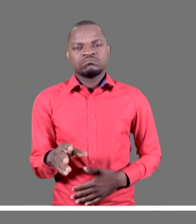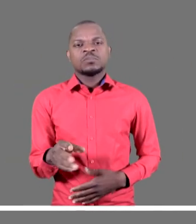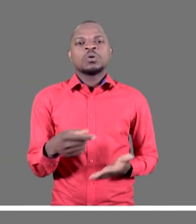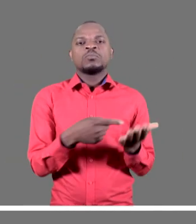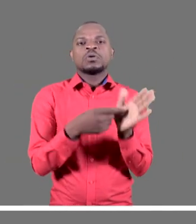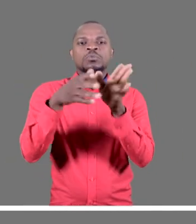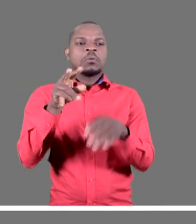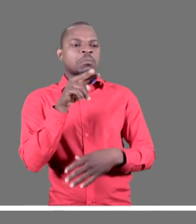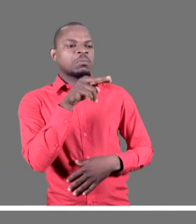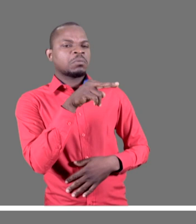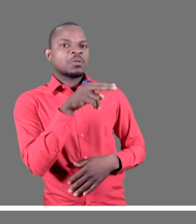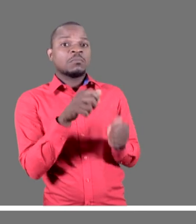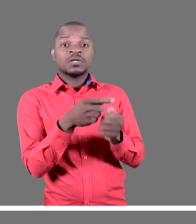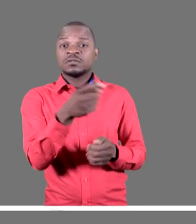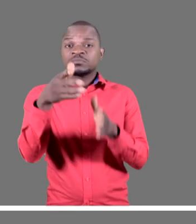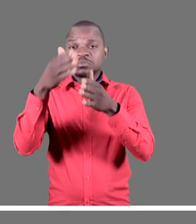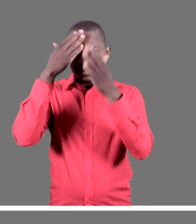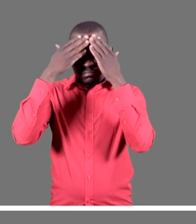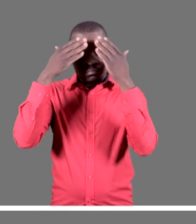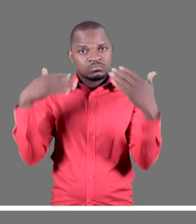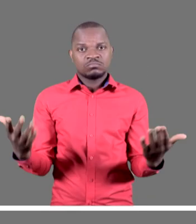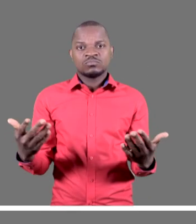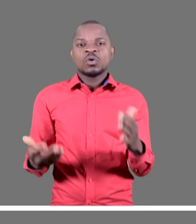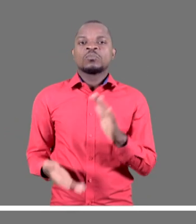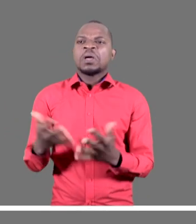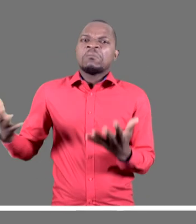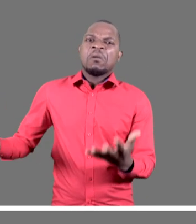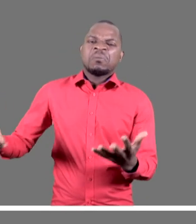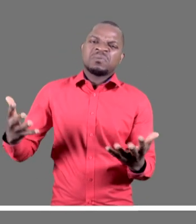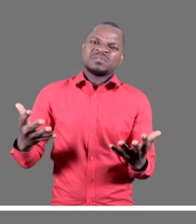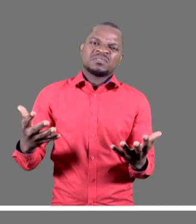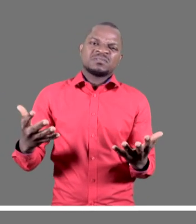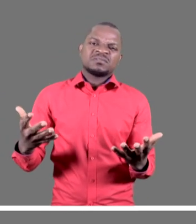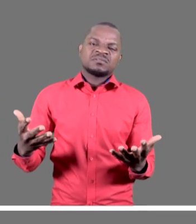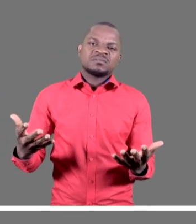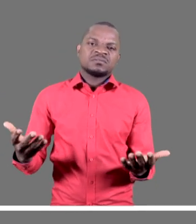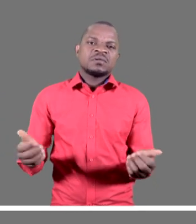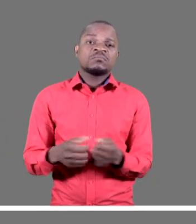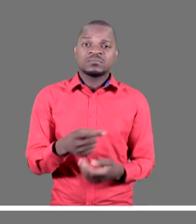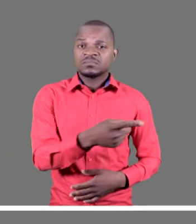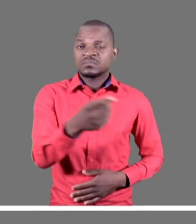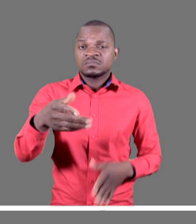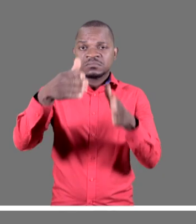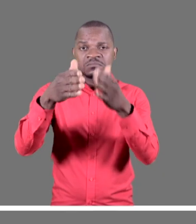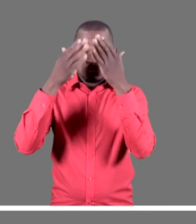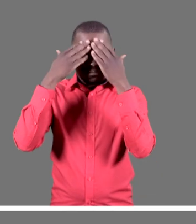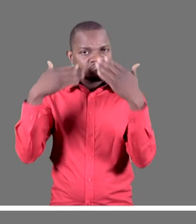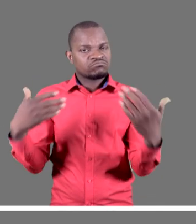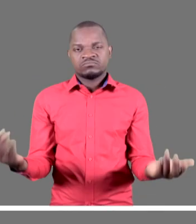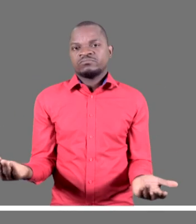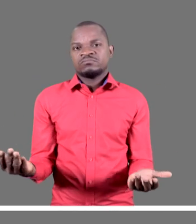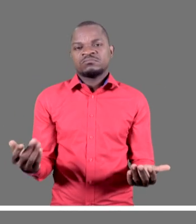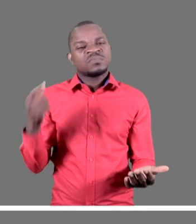que mostrar as pernas a pessoas que eu não conheço. De me poderem pegar, me levantar, pessoas que eu não conheço.